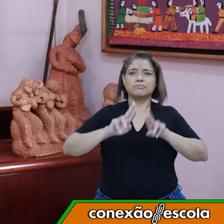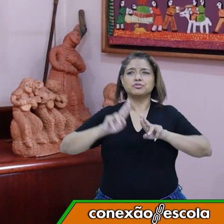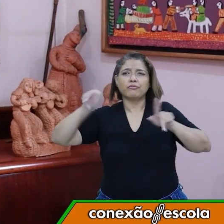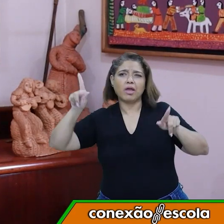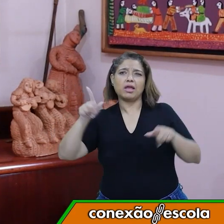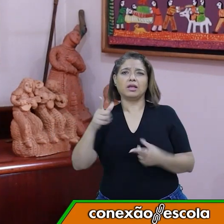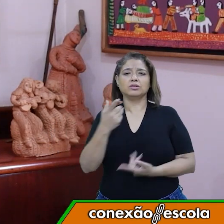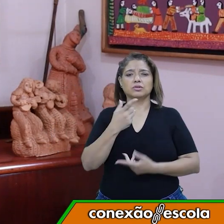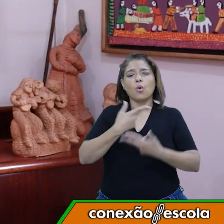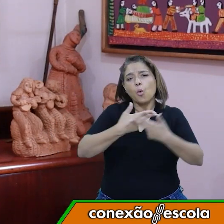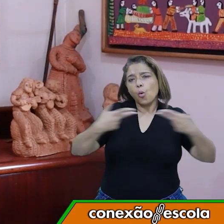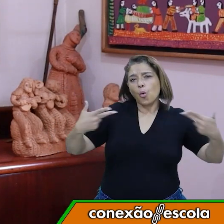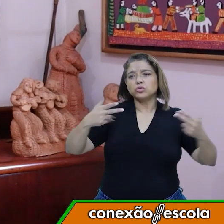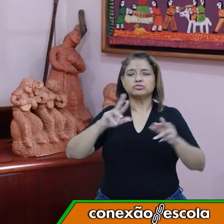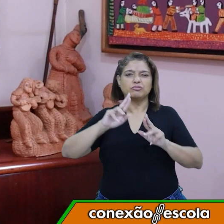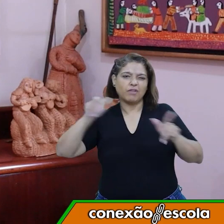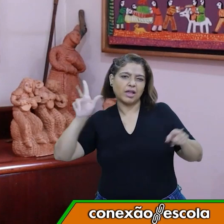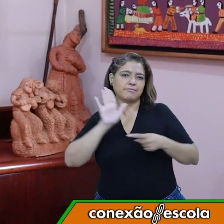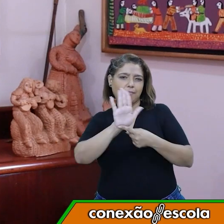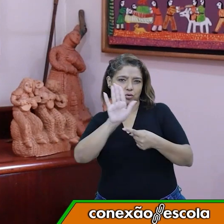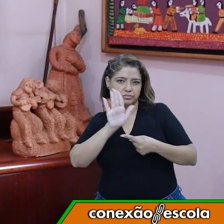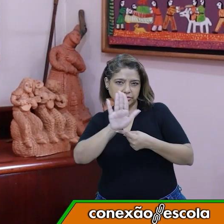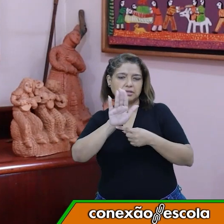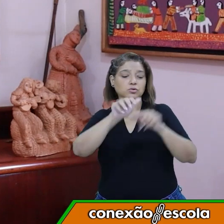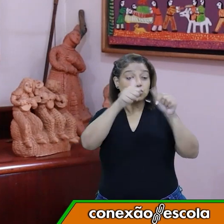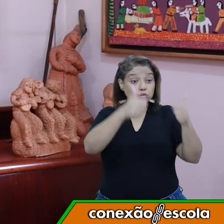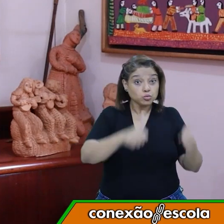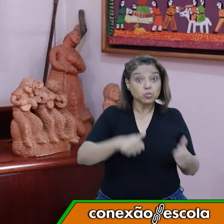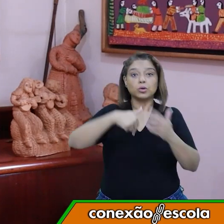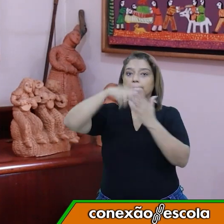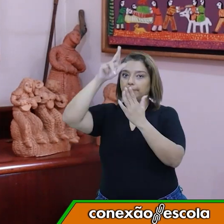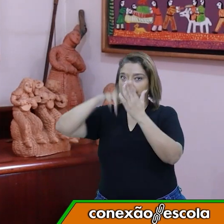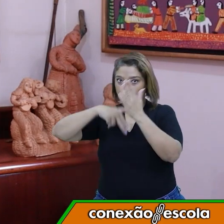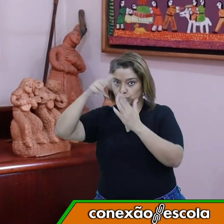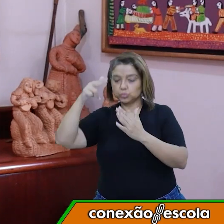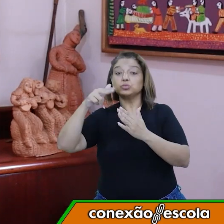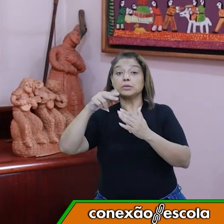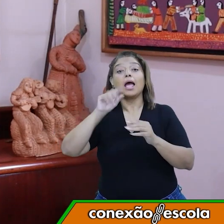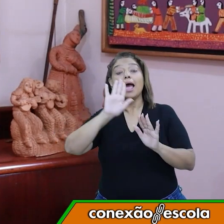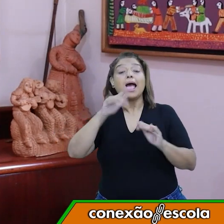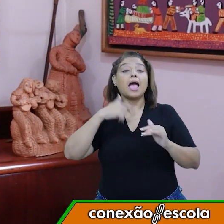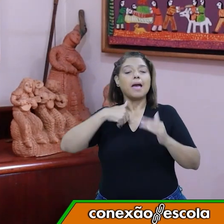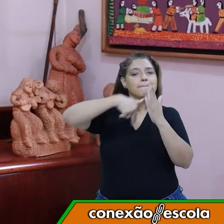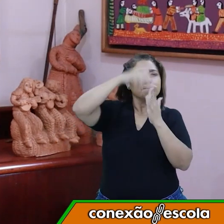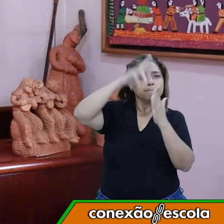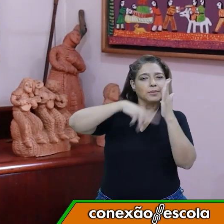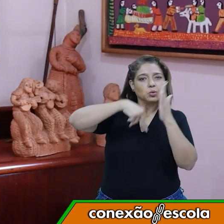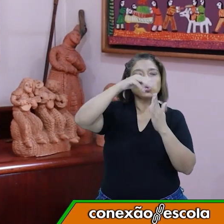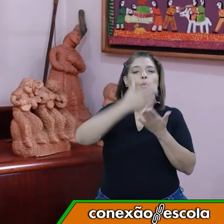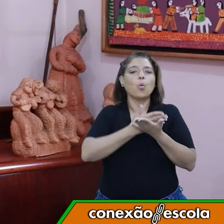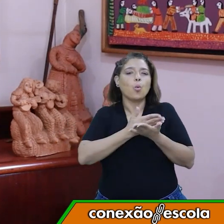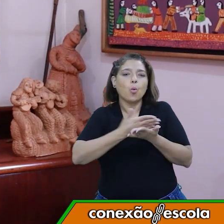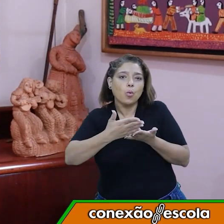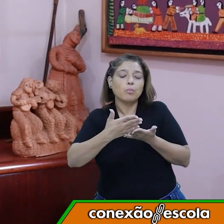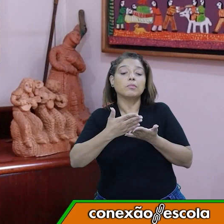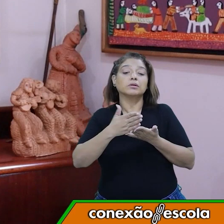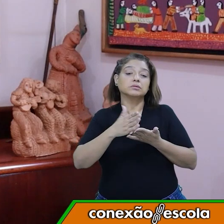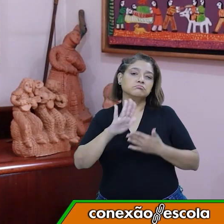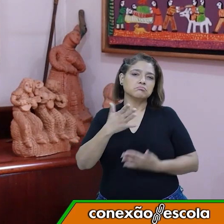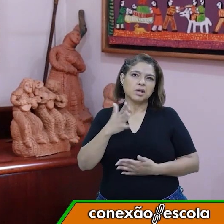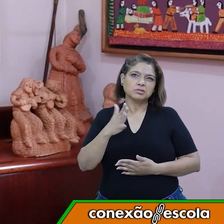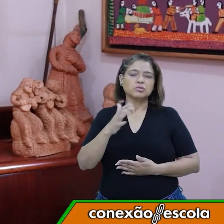São outros temas, são outras coisas, entendeu? Tanto na escultura como na pintura. E a pintura, eu comecei a